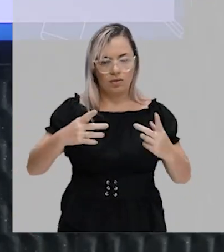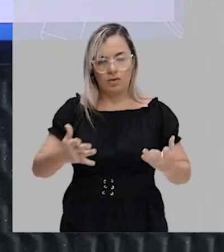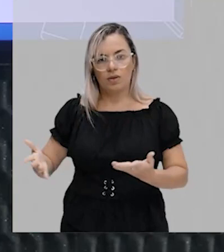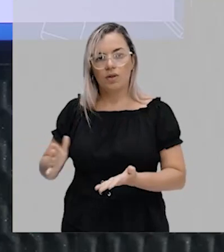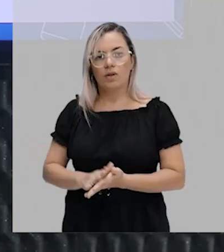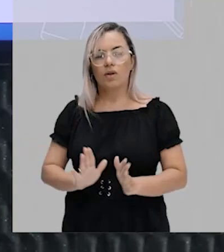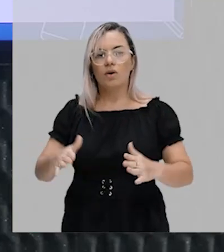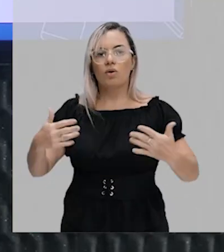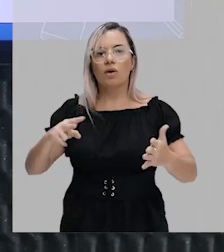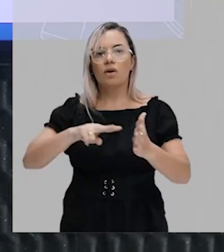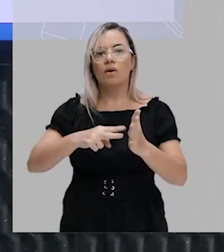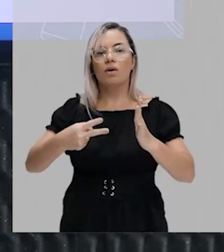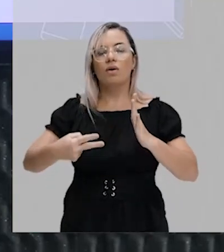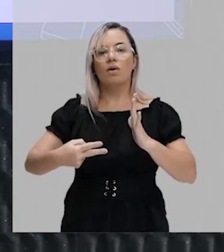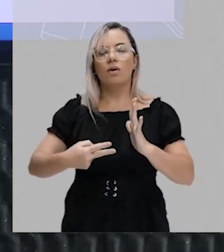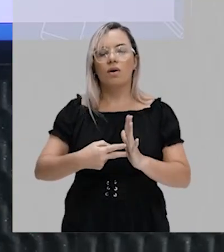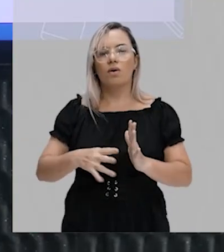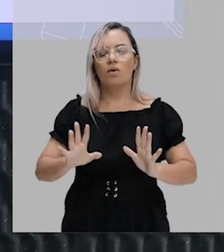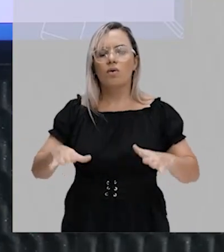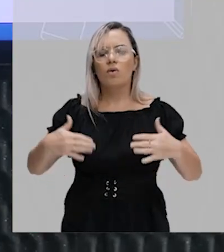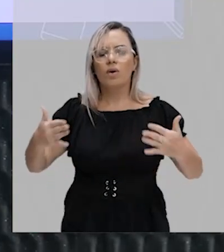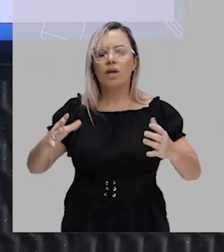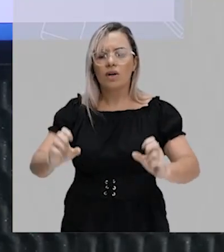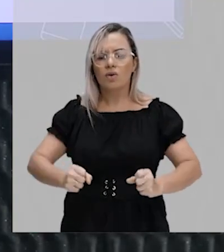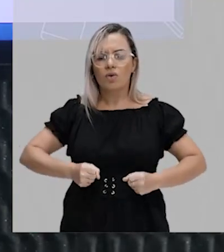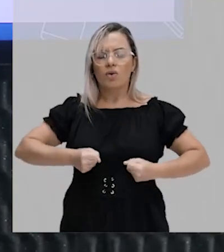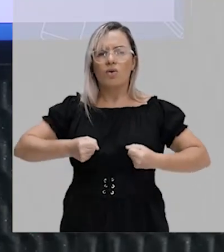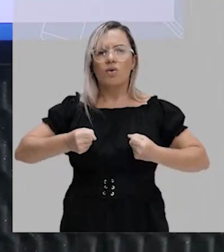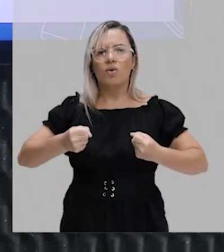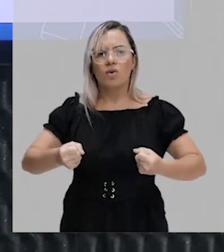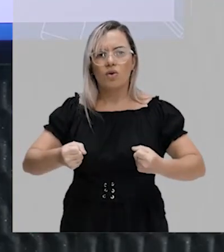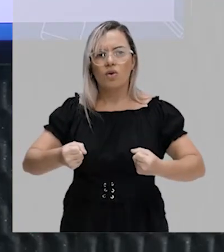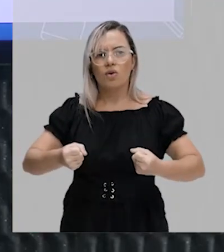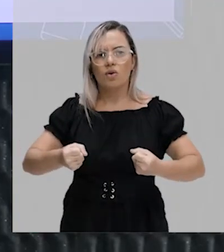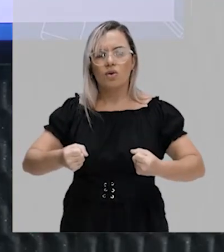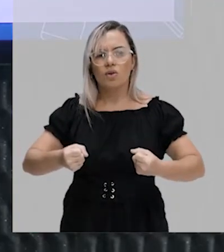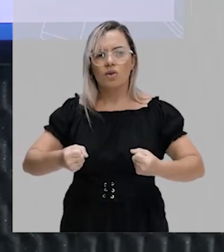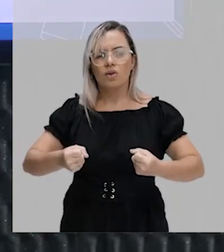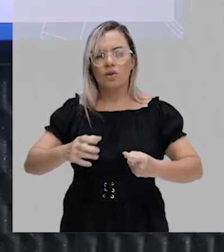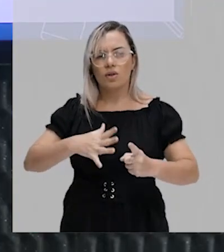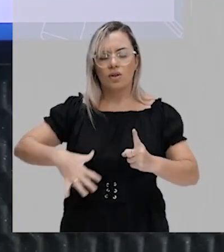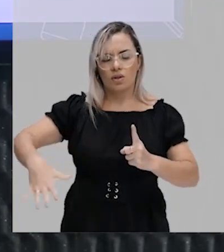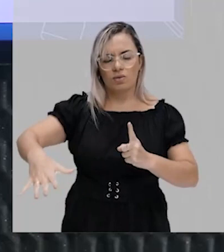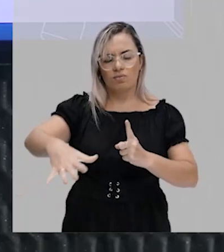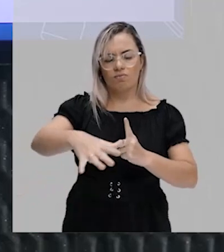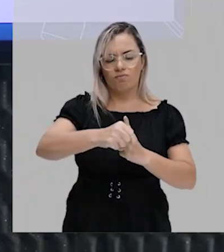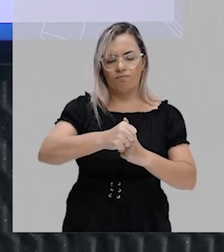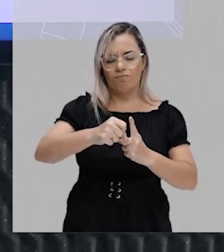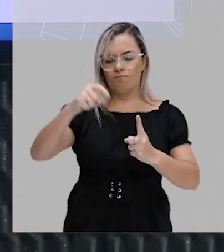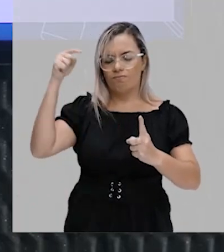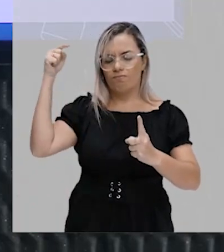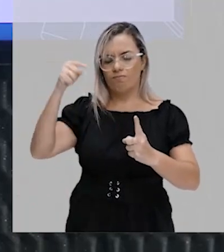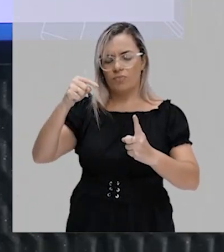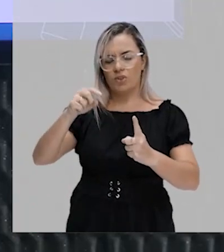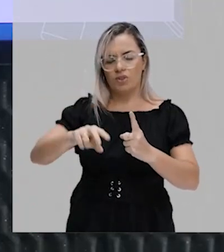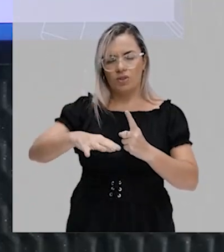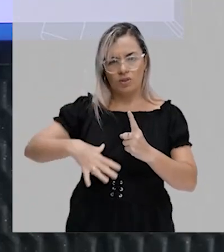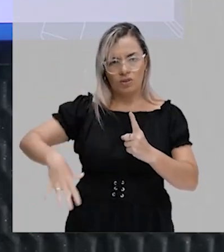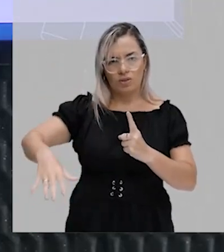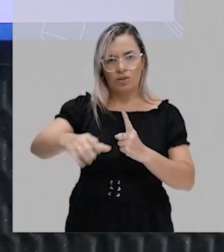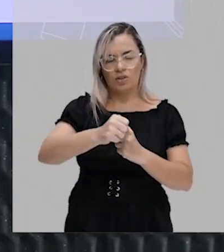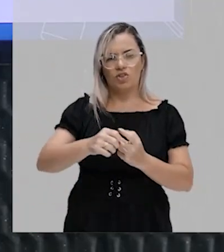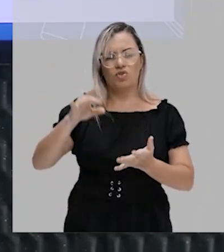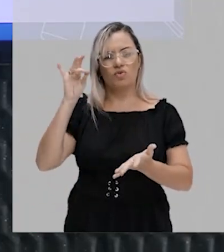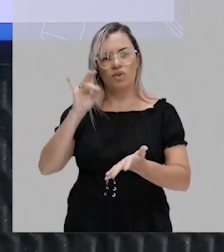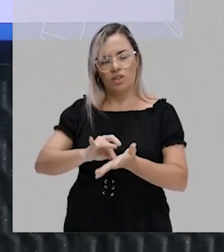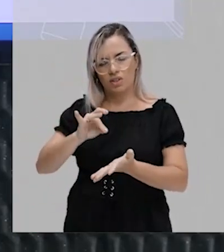que significa aqui consolidar a sociologia? Significa tornar a sociologia de verdade uma